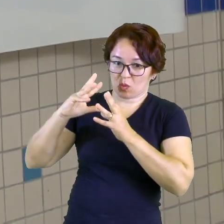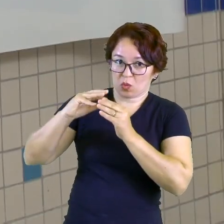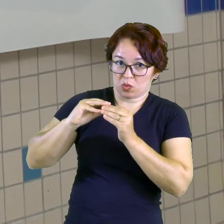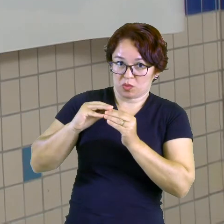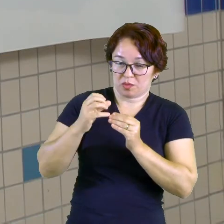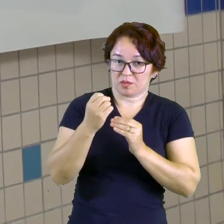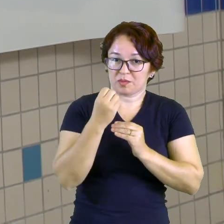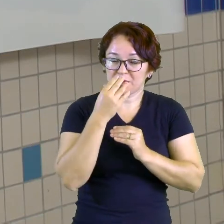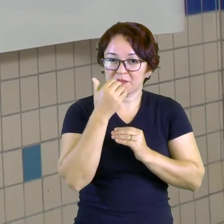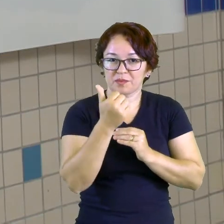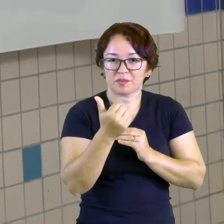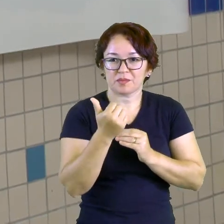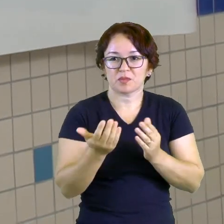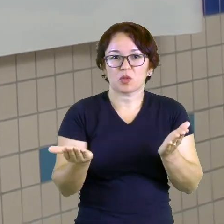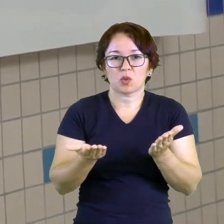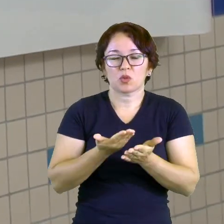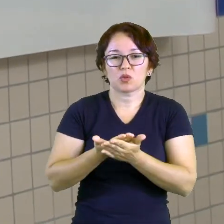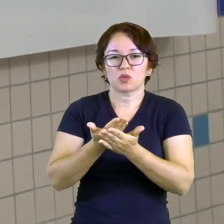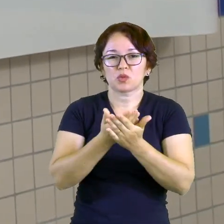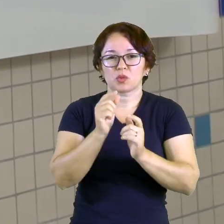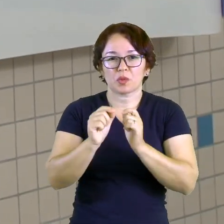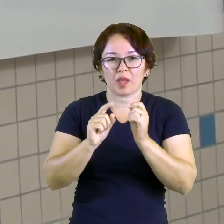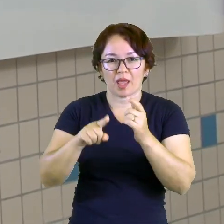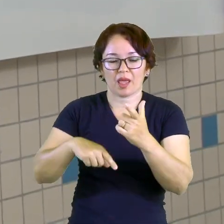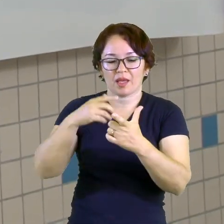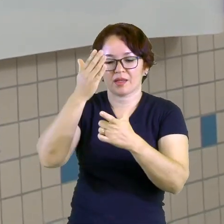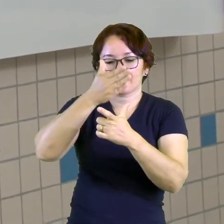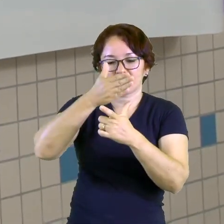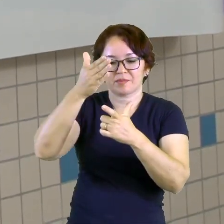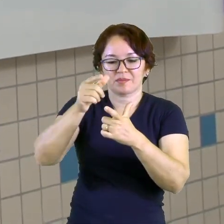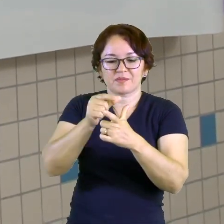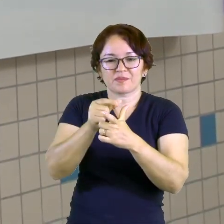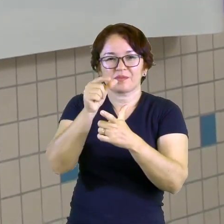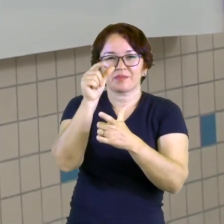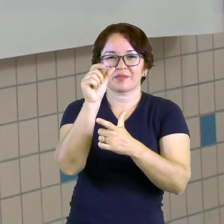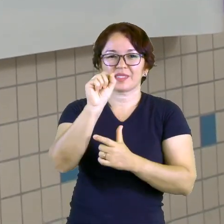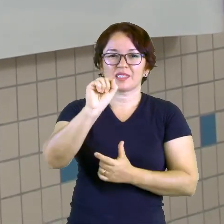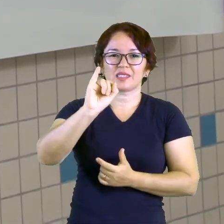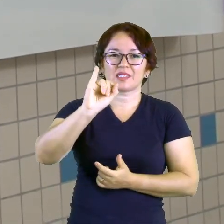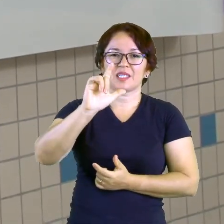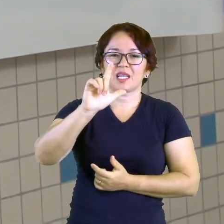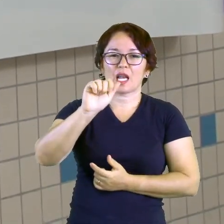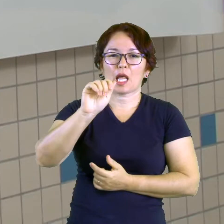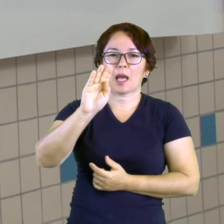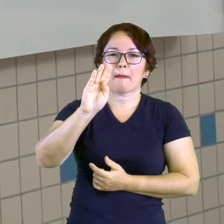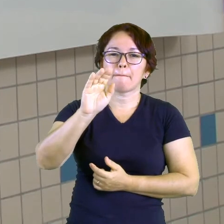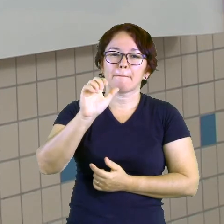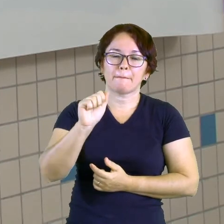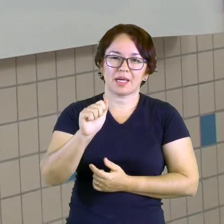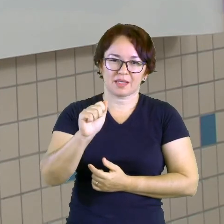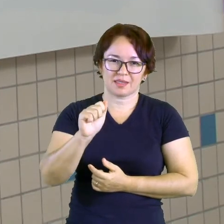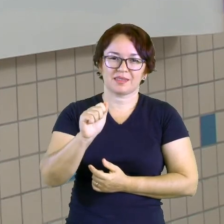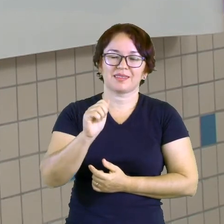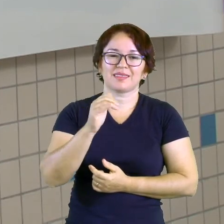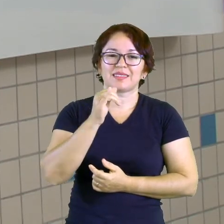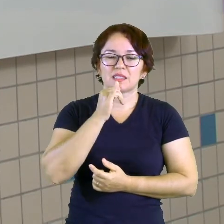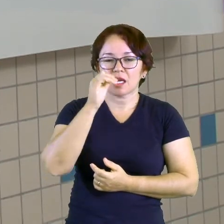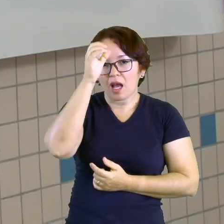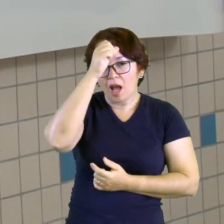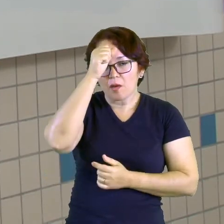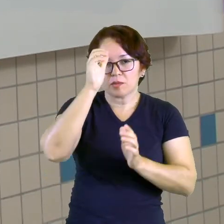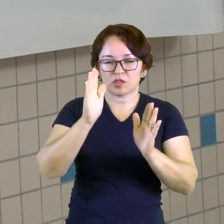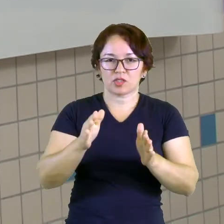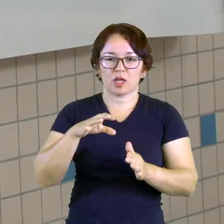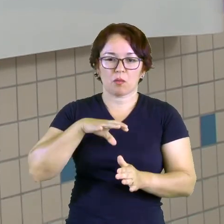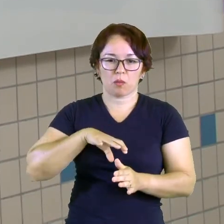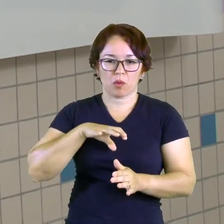começamos a estudar sobre sílaba. Vimos o que é uma sílaba, vimos que a base da sílaba na língua portuguesa são